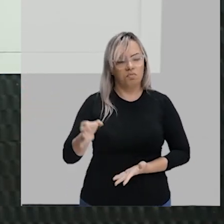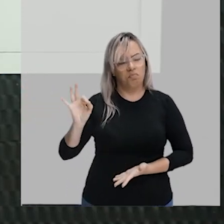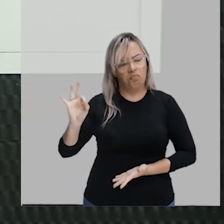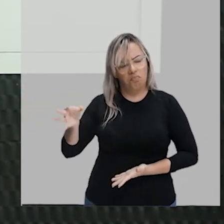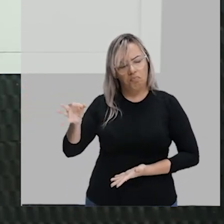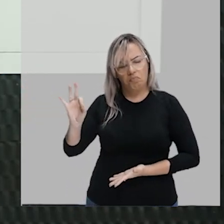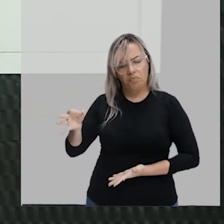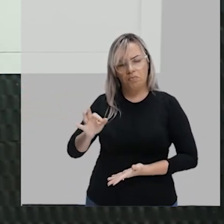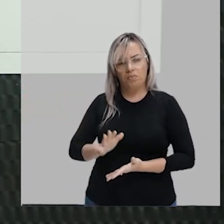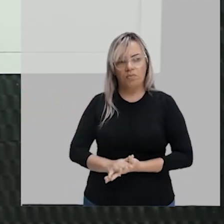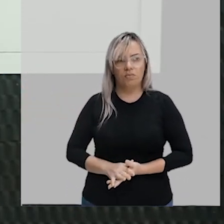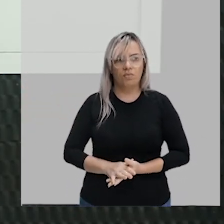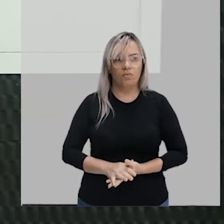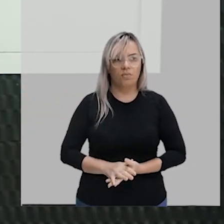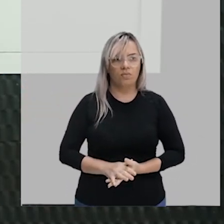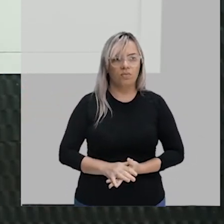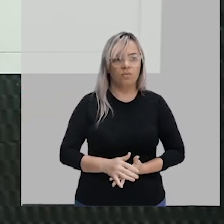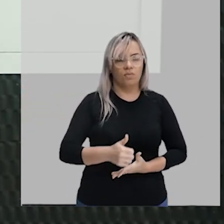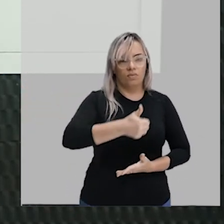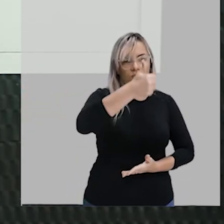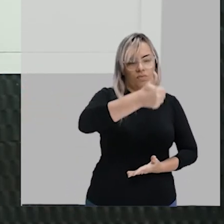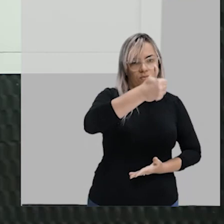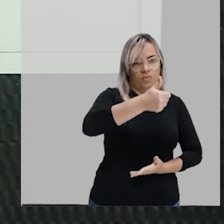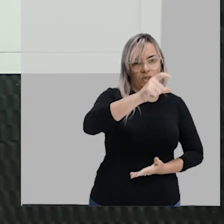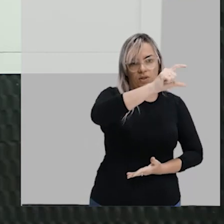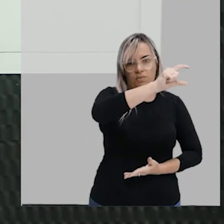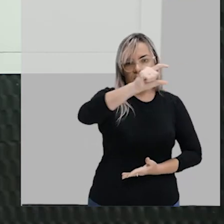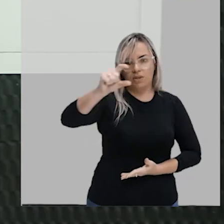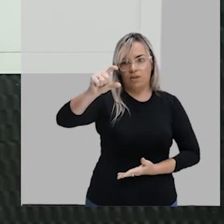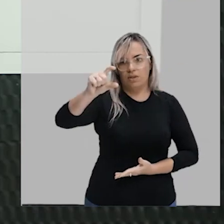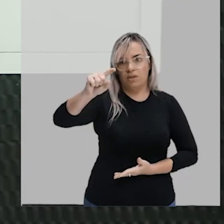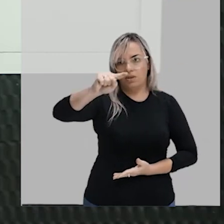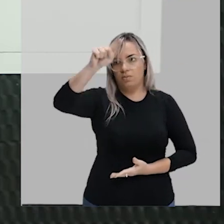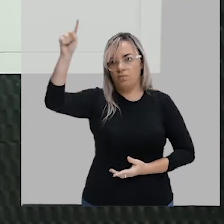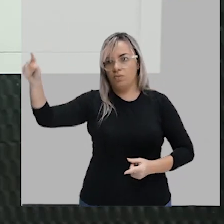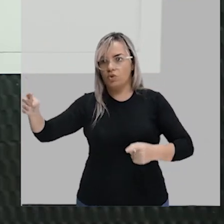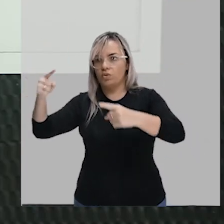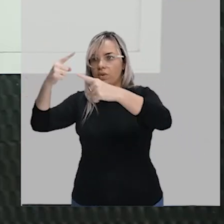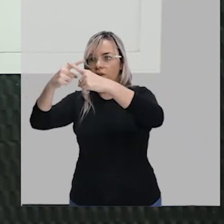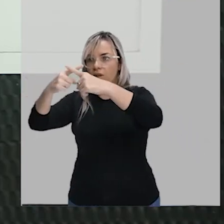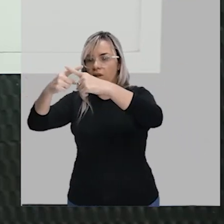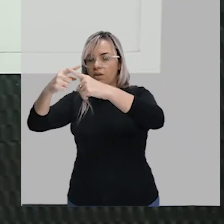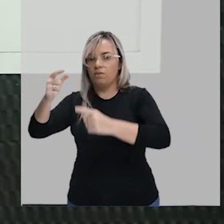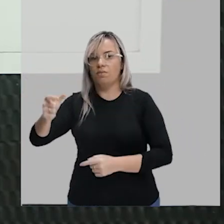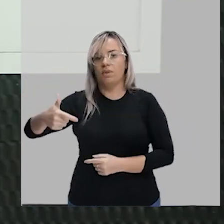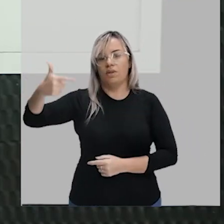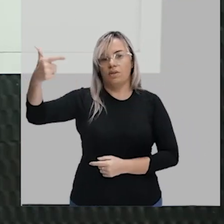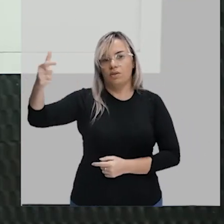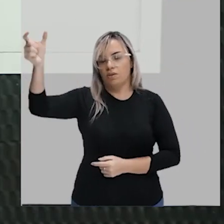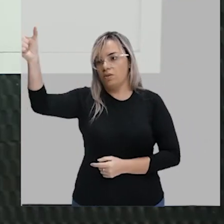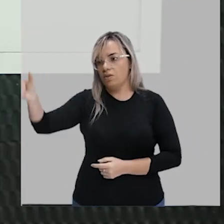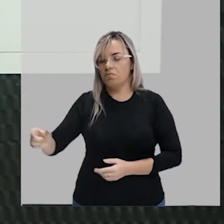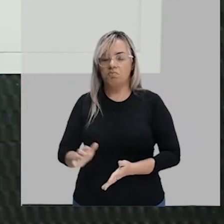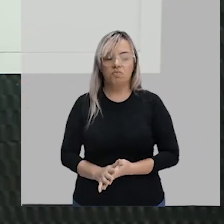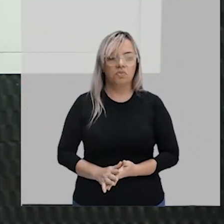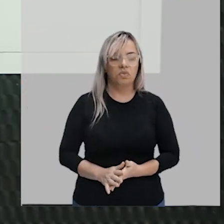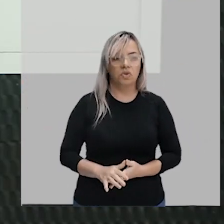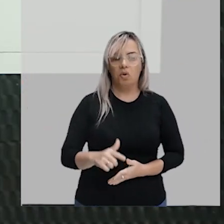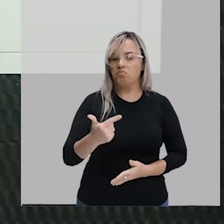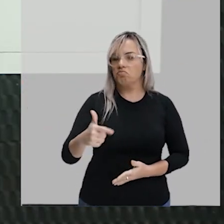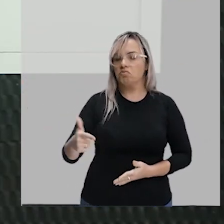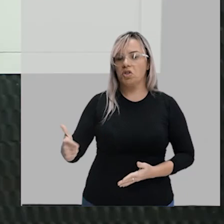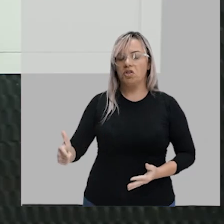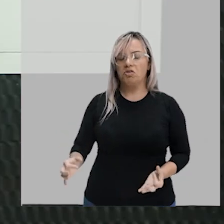Certo? Então, multipliquei aqui a primeira linha pela segunda coluna. Não tem mais nenhuma coluna.